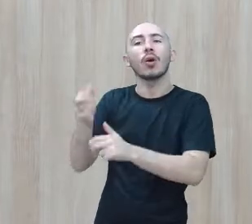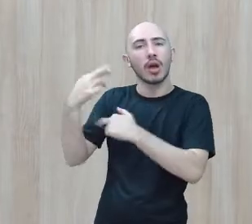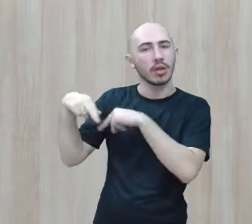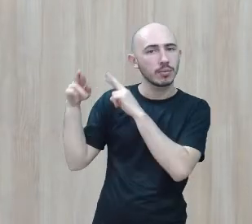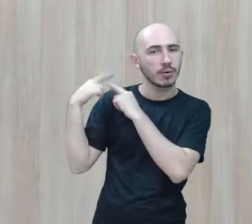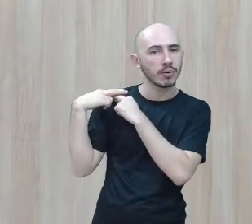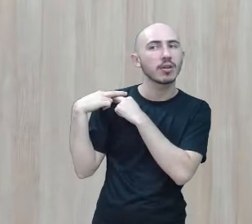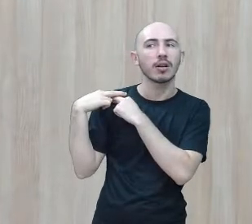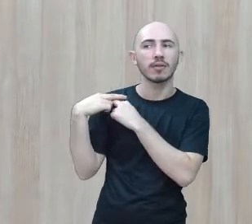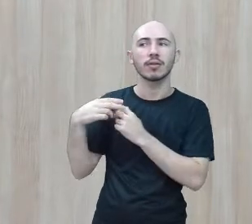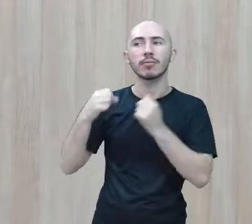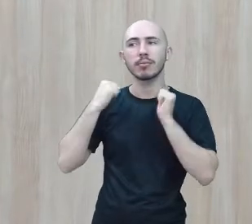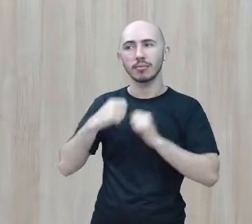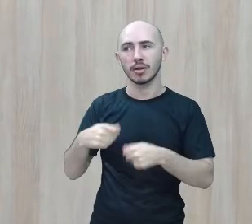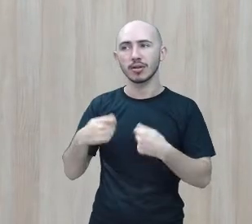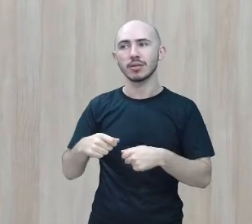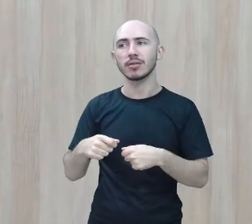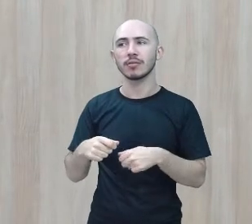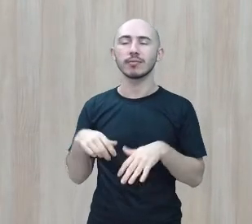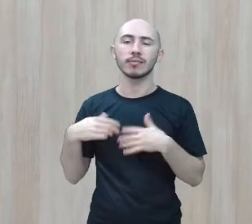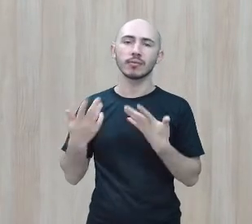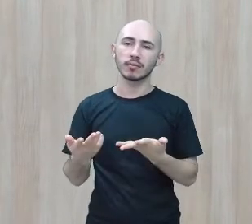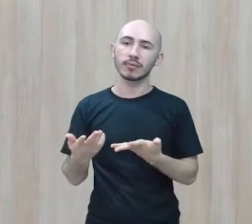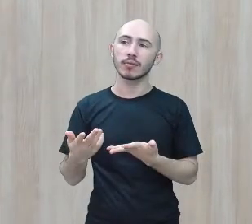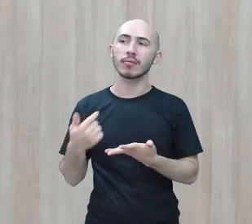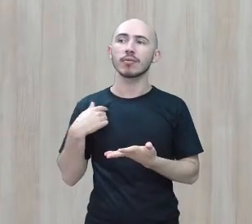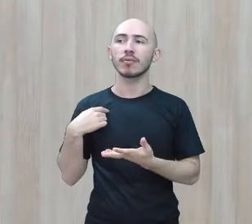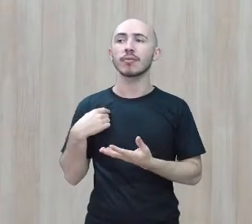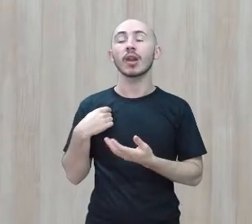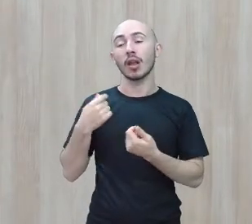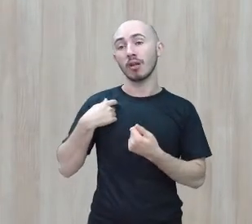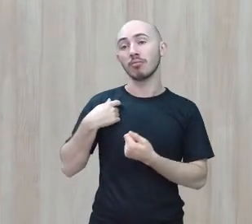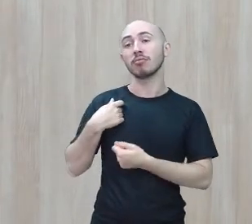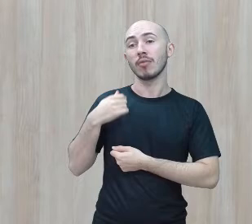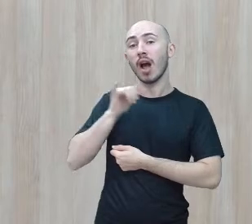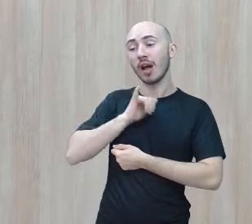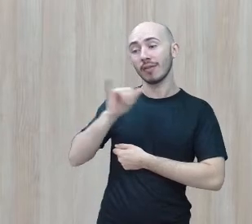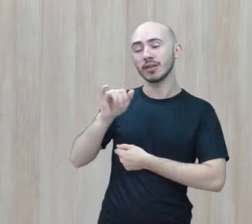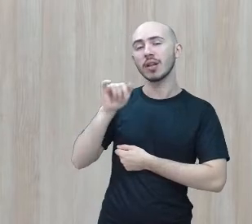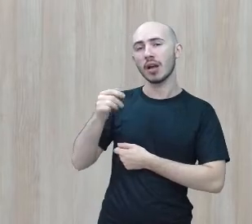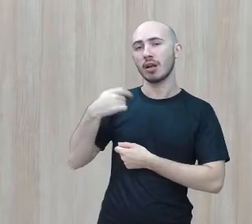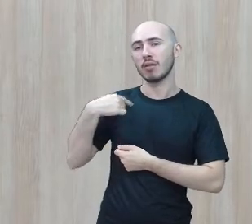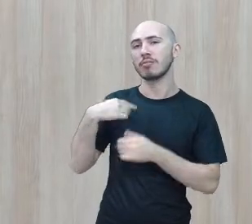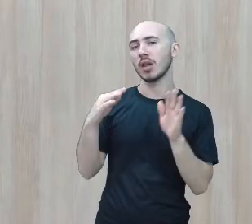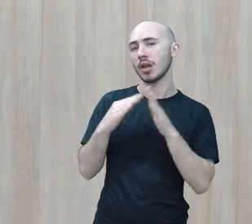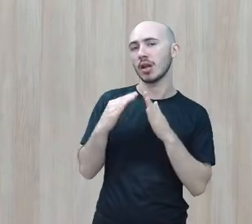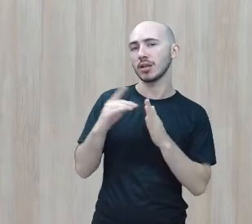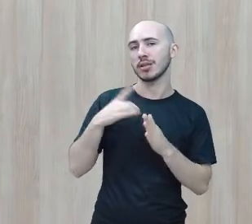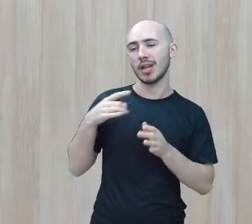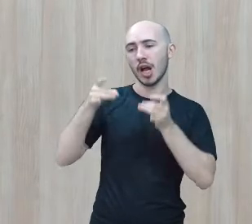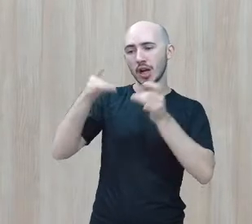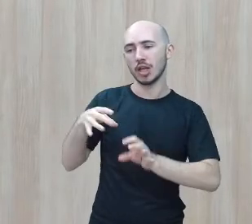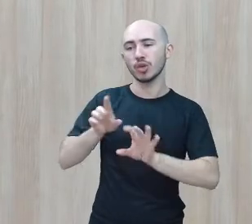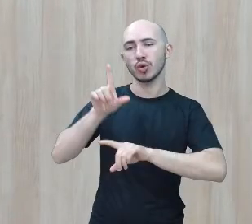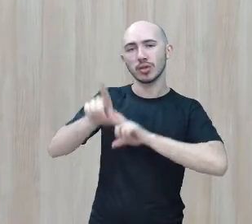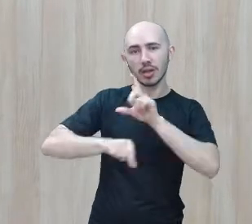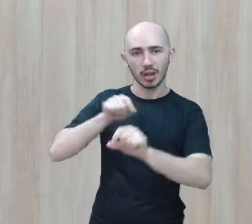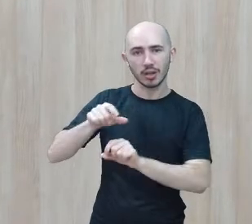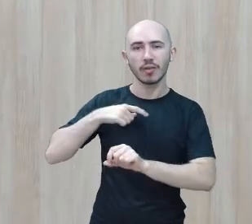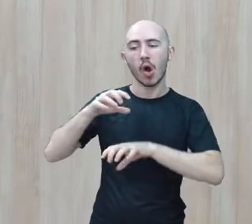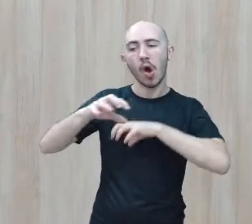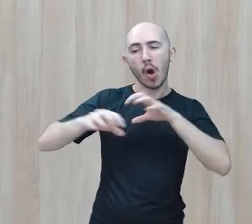passar. Claro que eles não vão passar a hora que eu quero, eles vão dizer de acordo com um roteiro que eles têm e eu vou ficar atento para